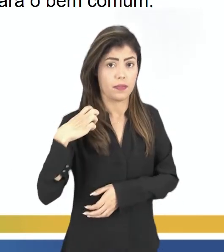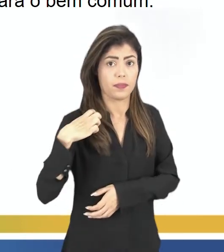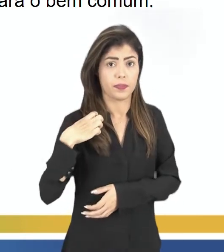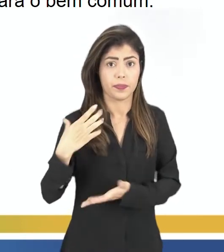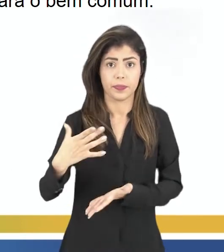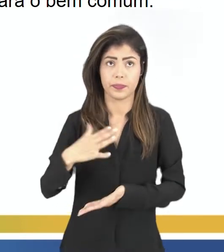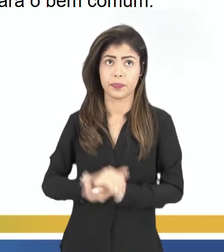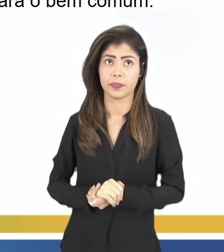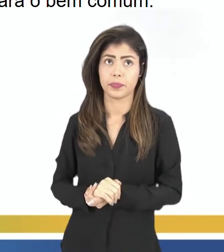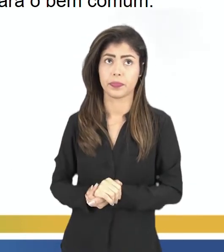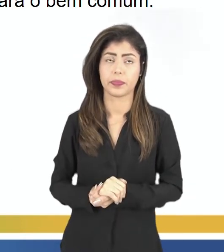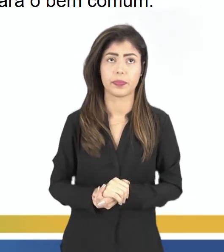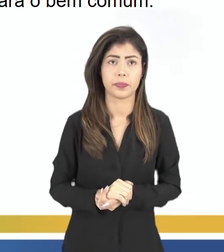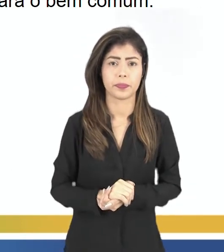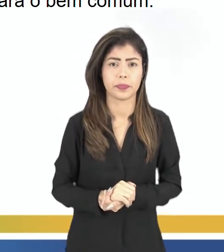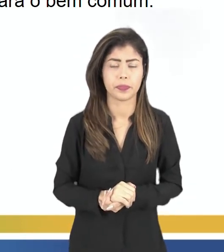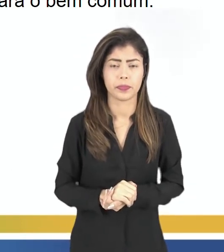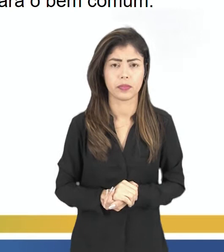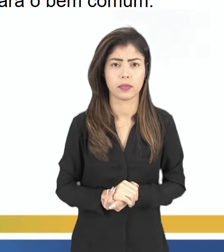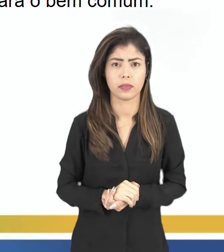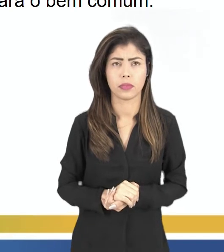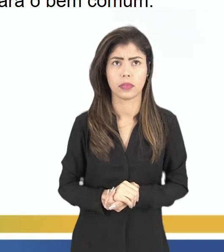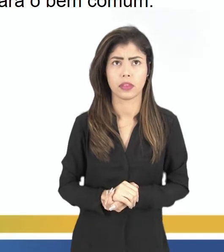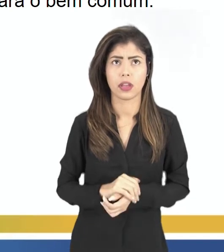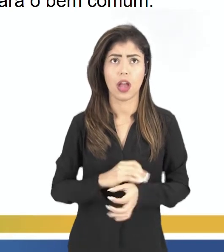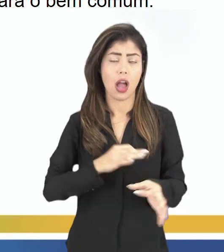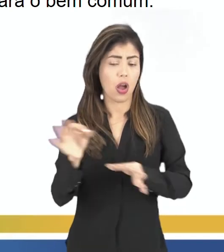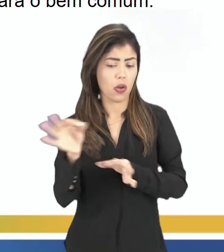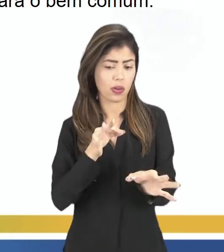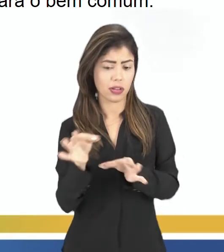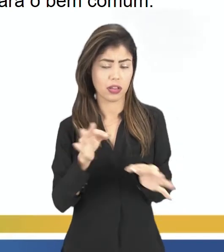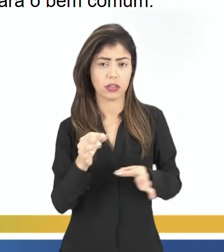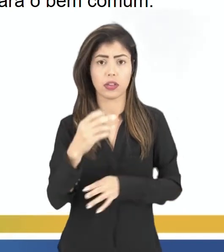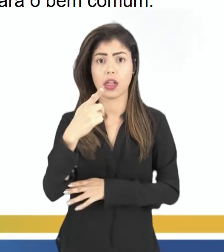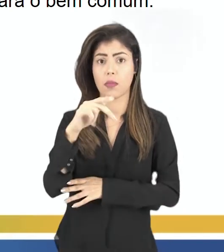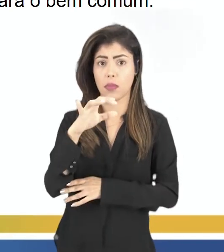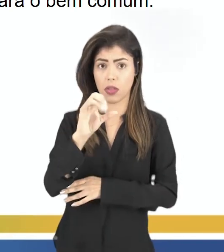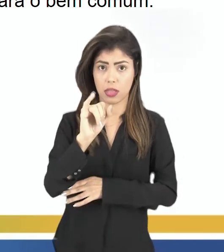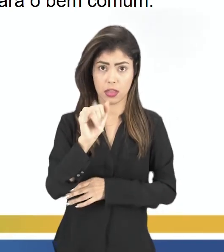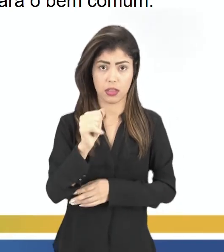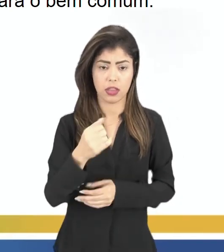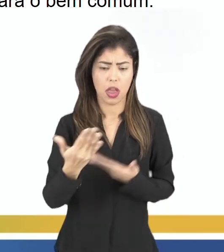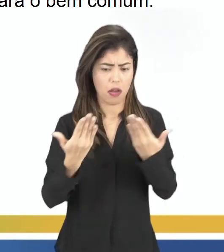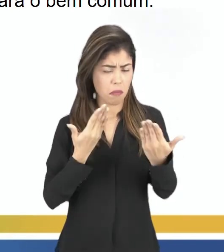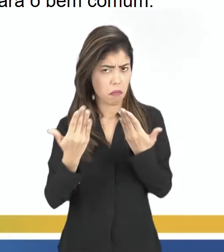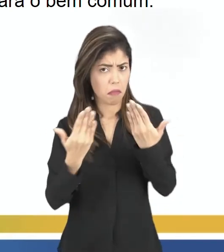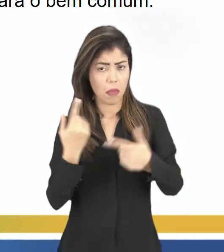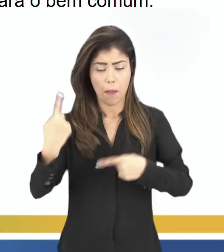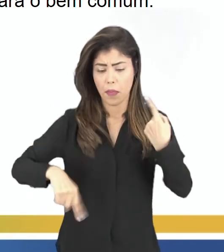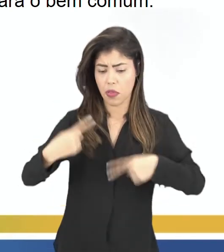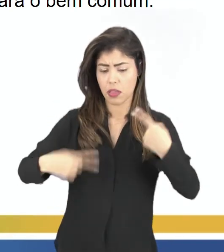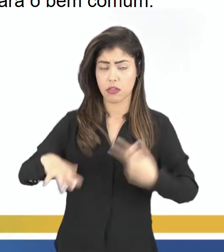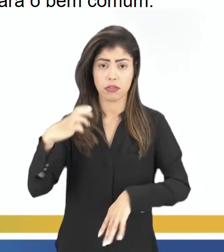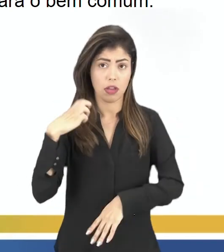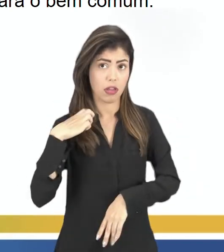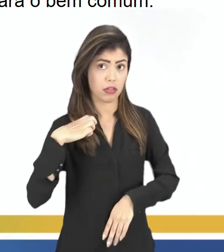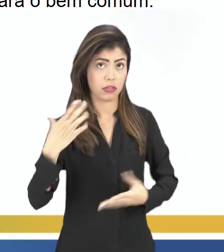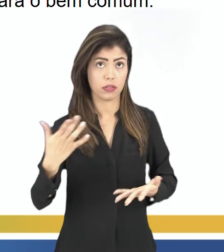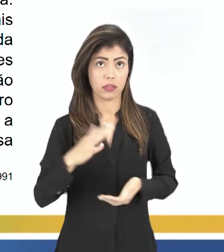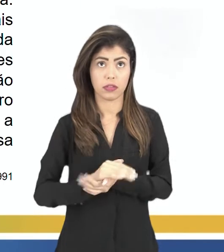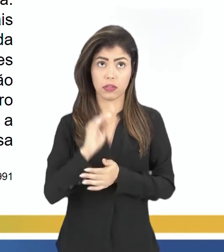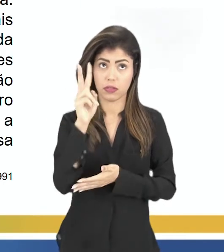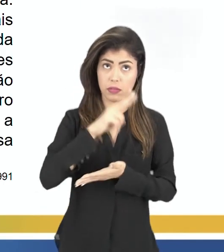ali, me remete à ética e à organização da polis. Então, deve ser alguma coisa relacionada à política e à ética, mas eu vou